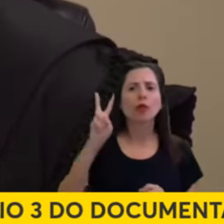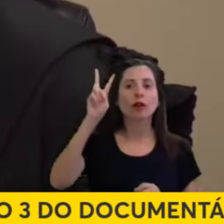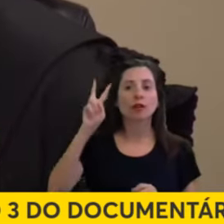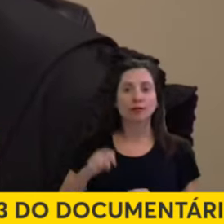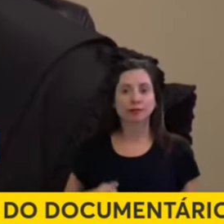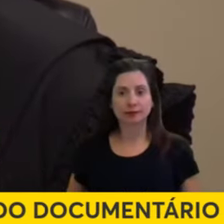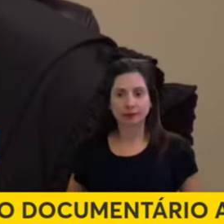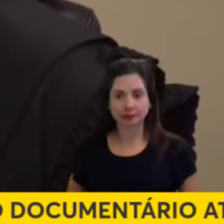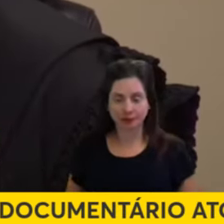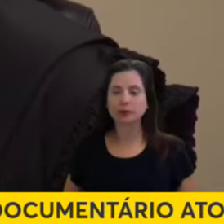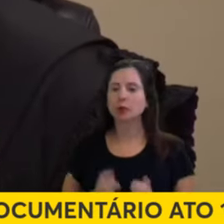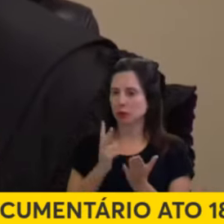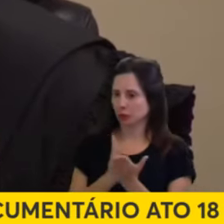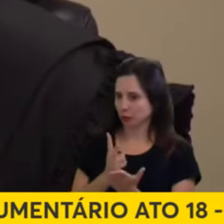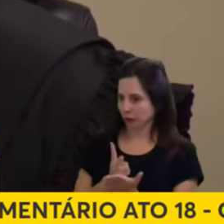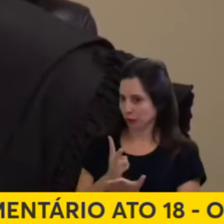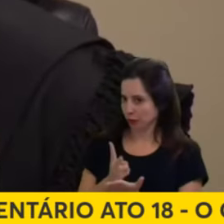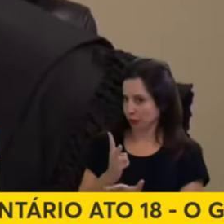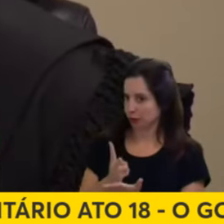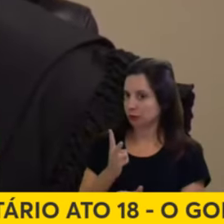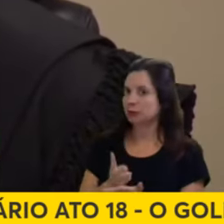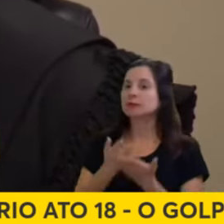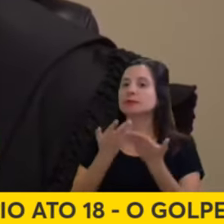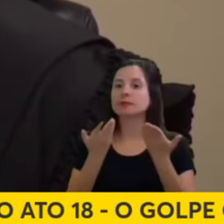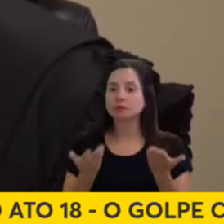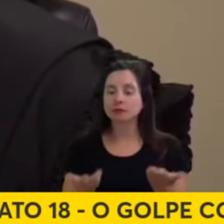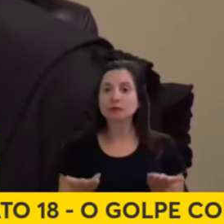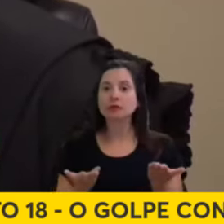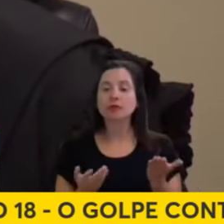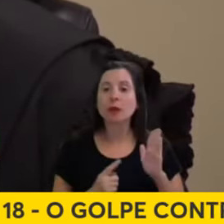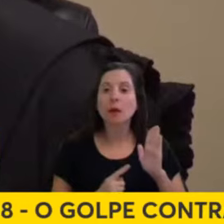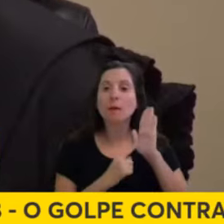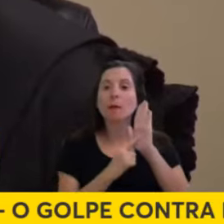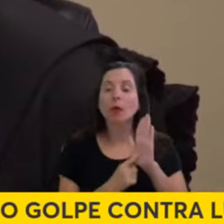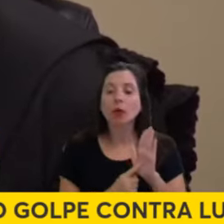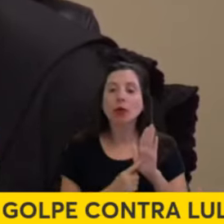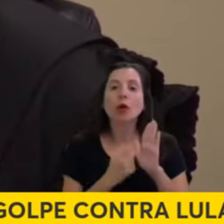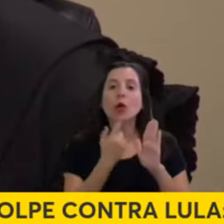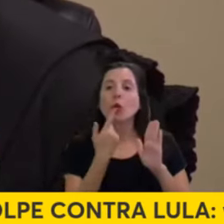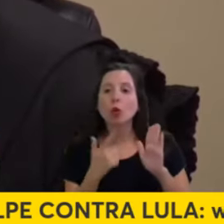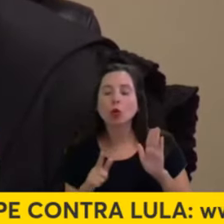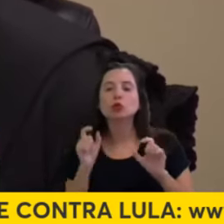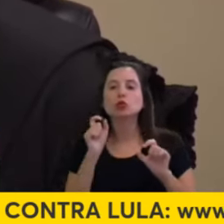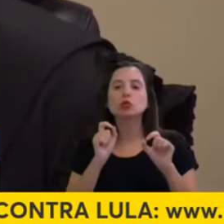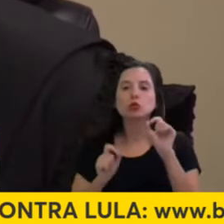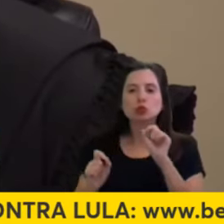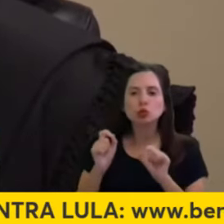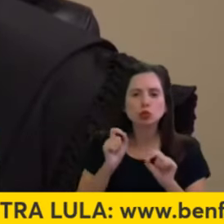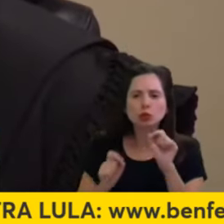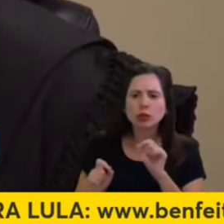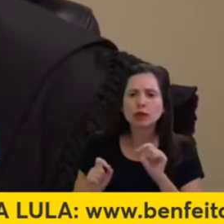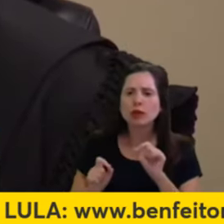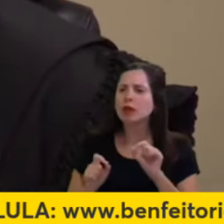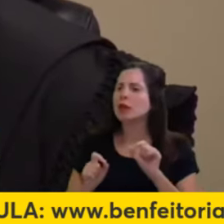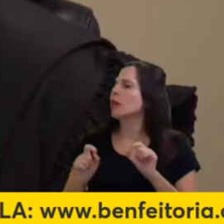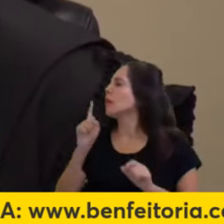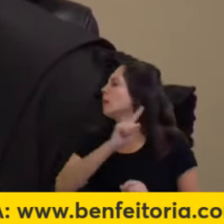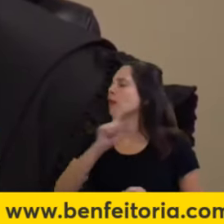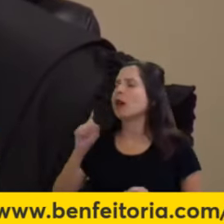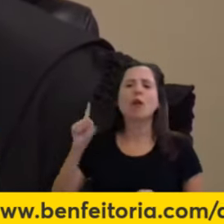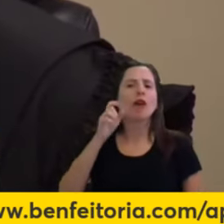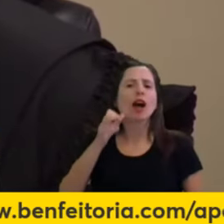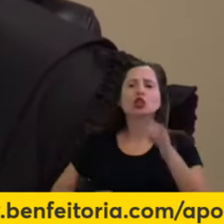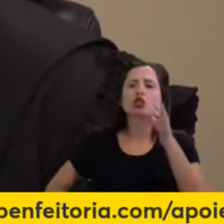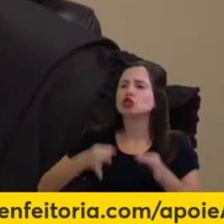valor continuo essa circunstância traz outra também de novidá Vel preponderância não se vai aqui julgar a operação